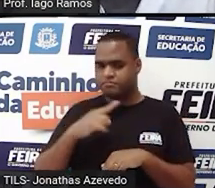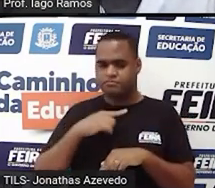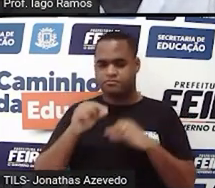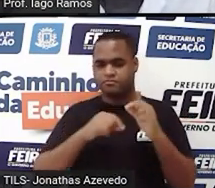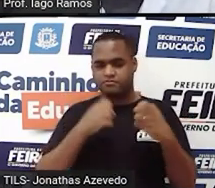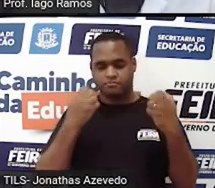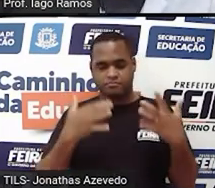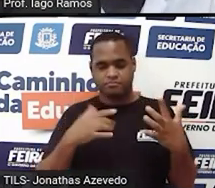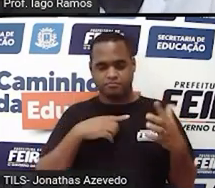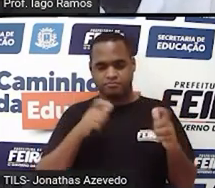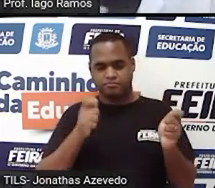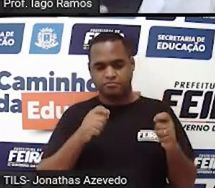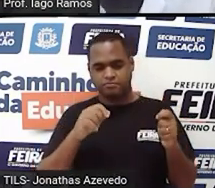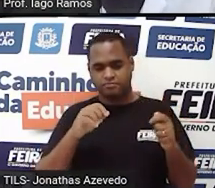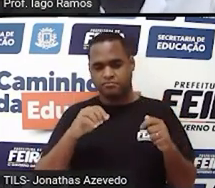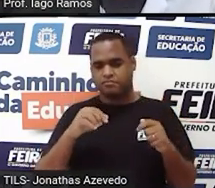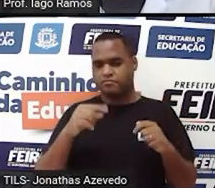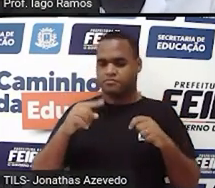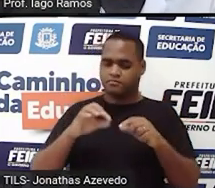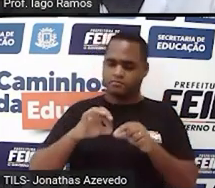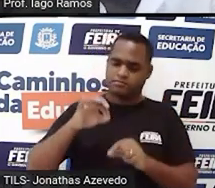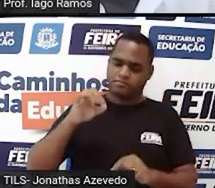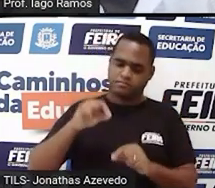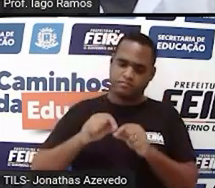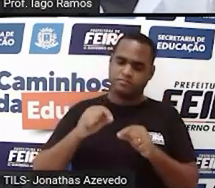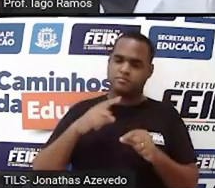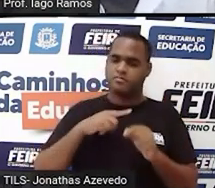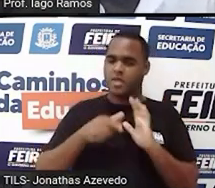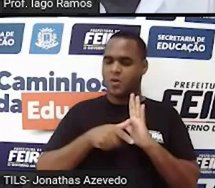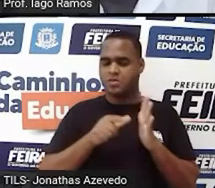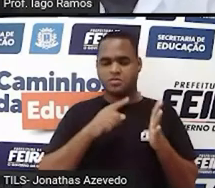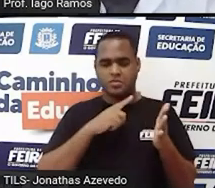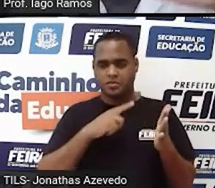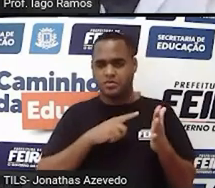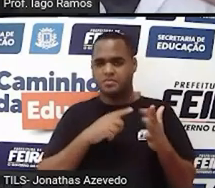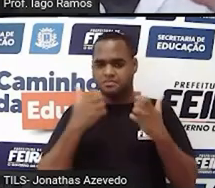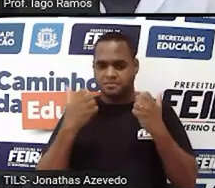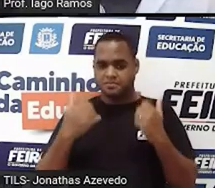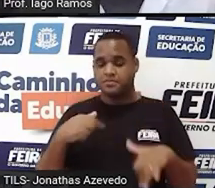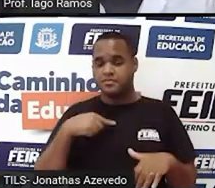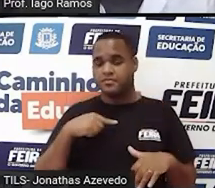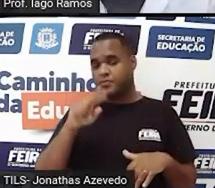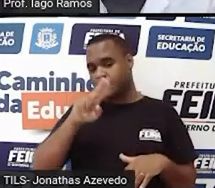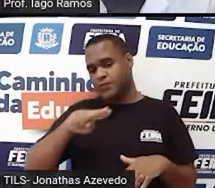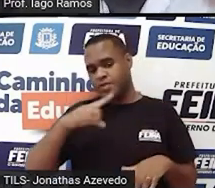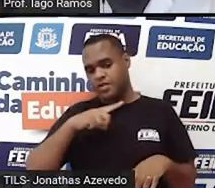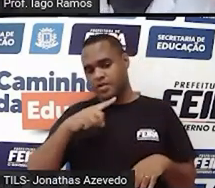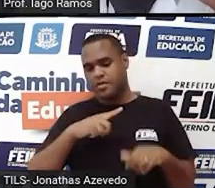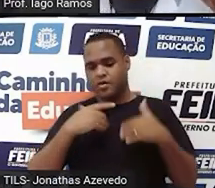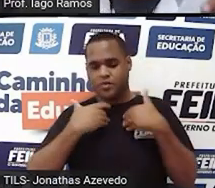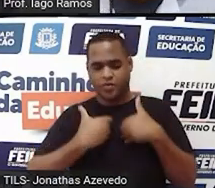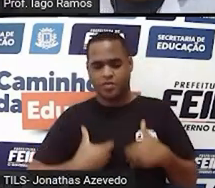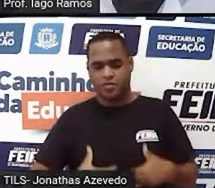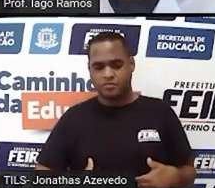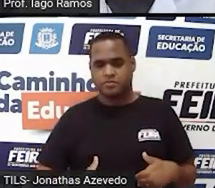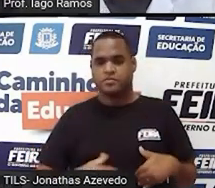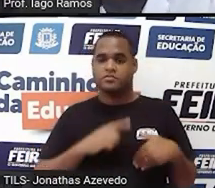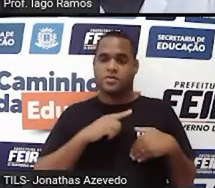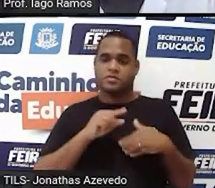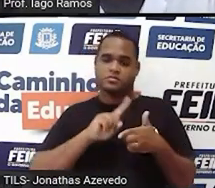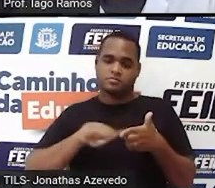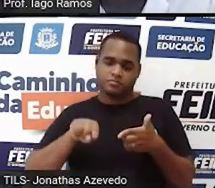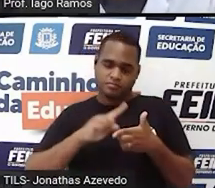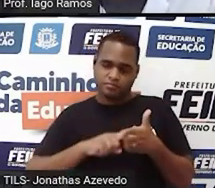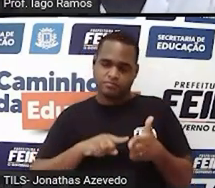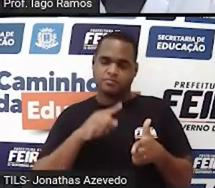quando se fala de medida antes não né gente viu que era usado membros do corpo mas isso gera um